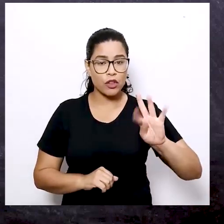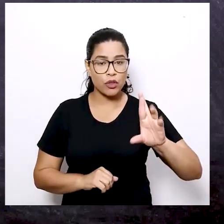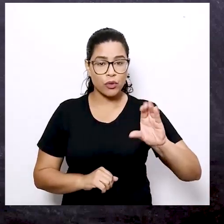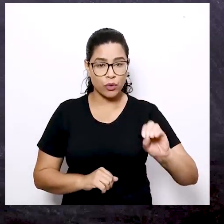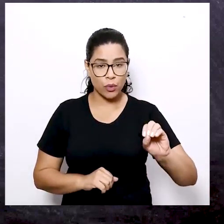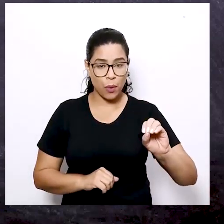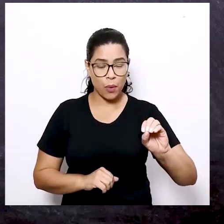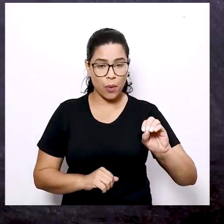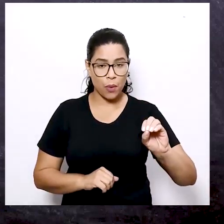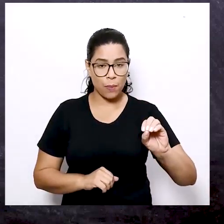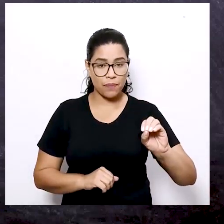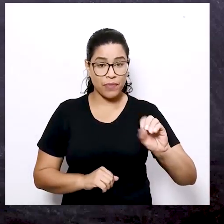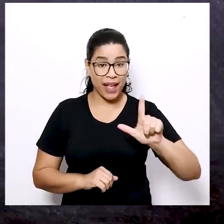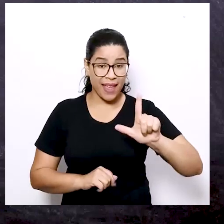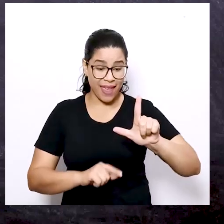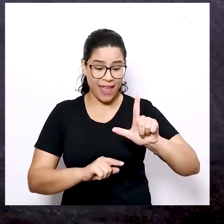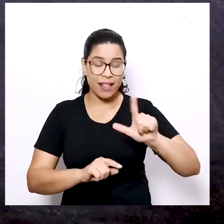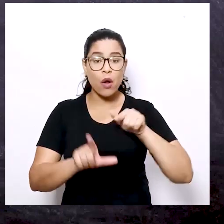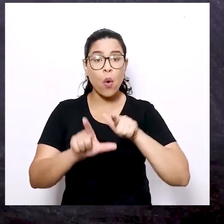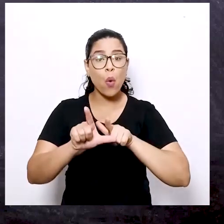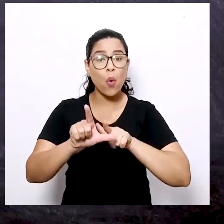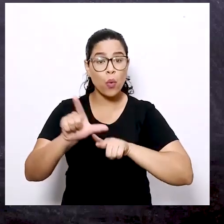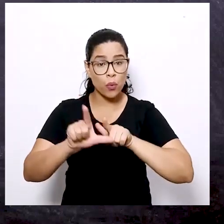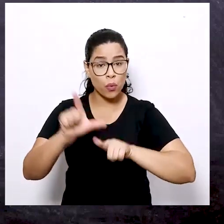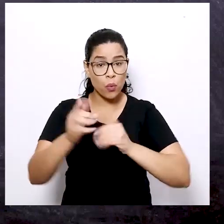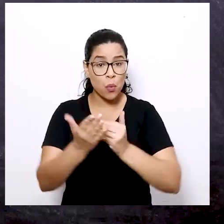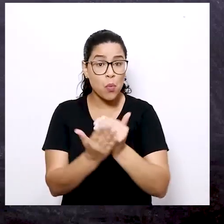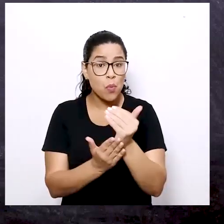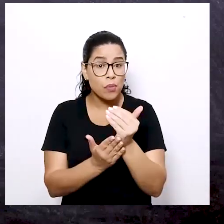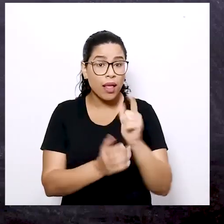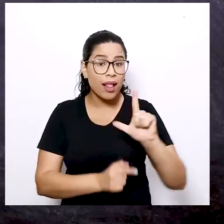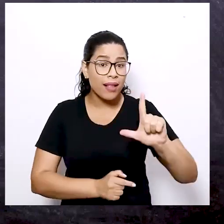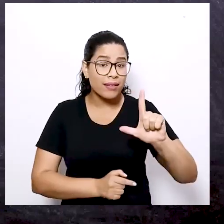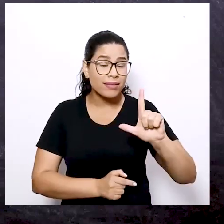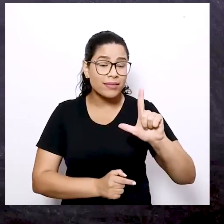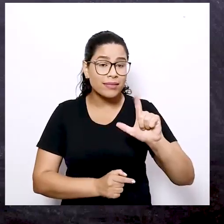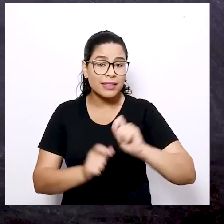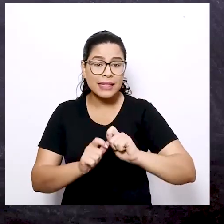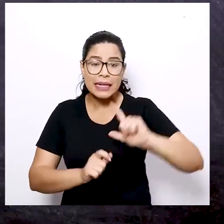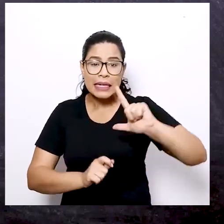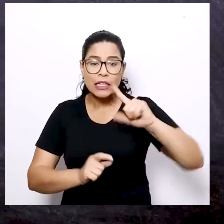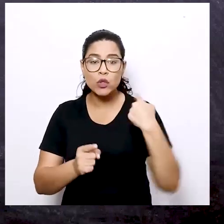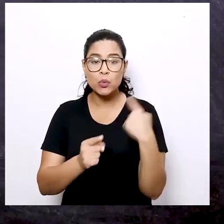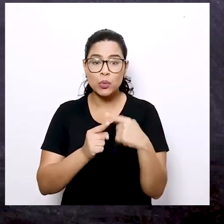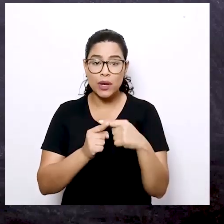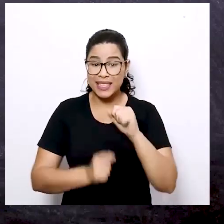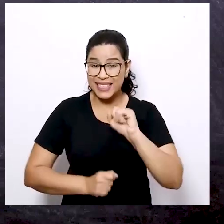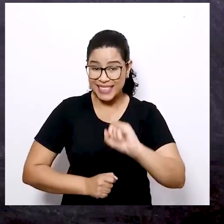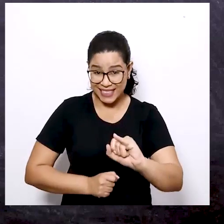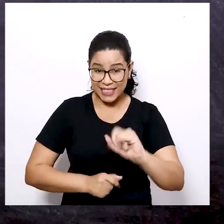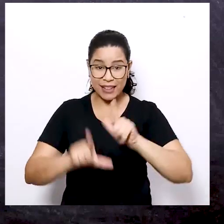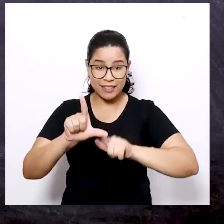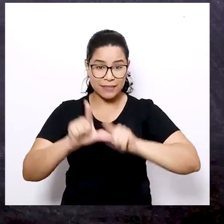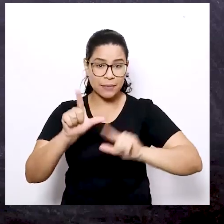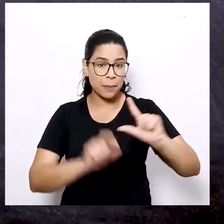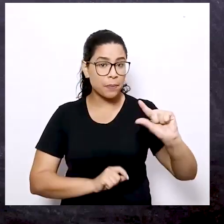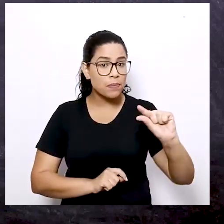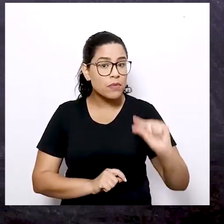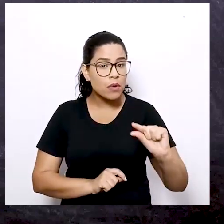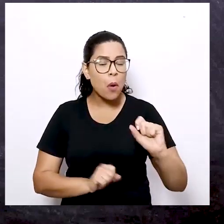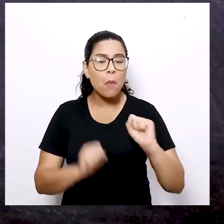L, se nós usamos o L minúsculo, ele pode ser facilmente confundido com o